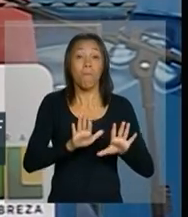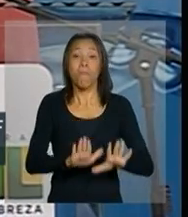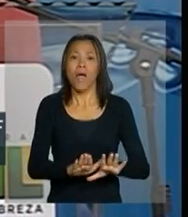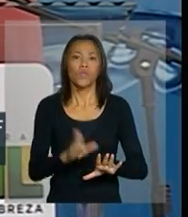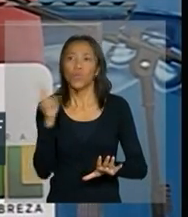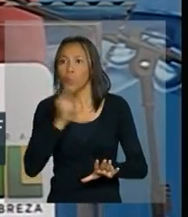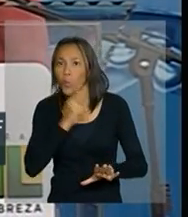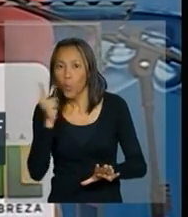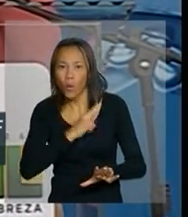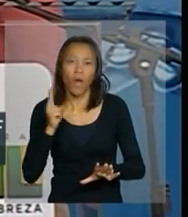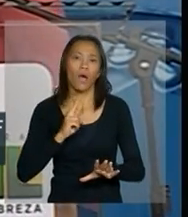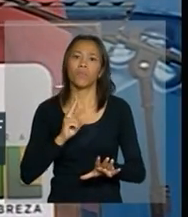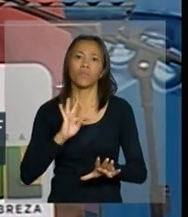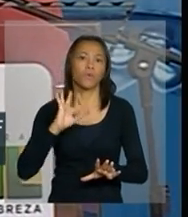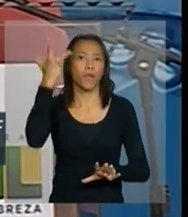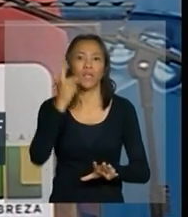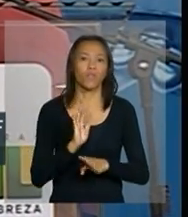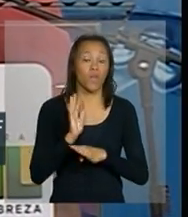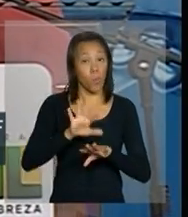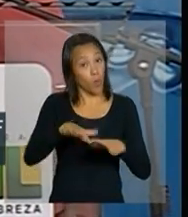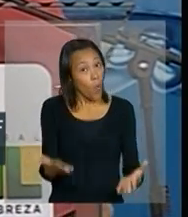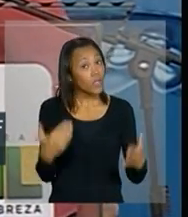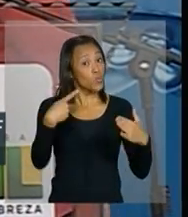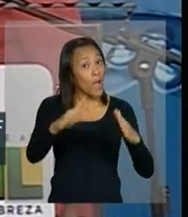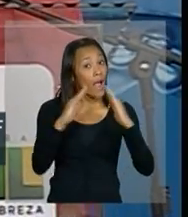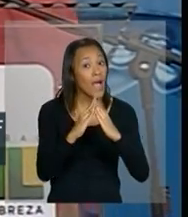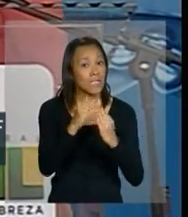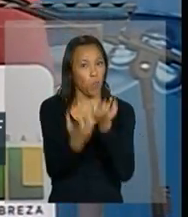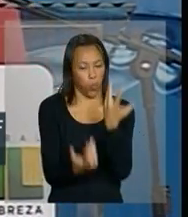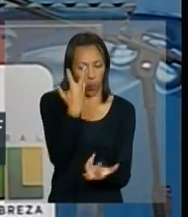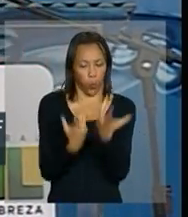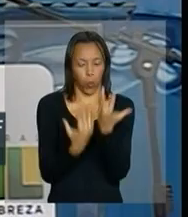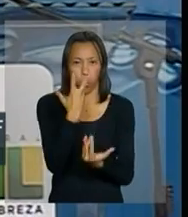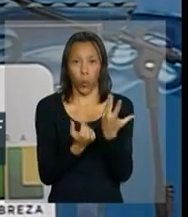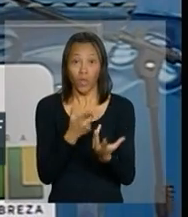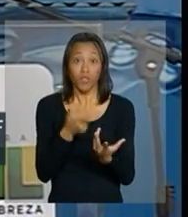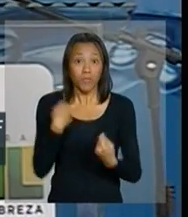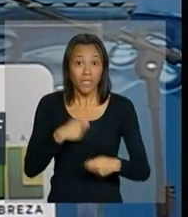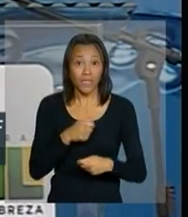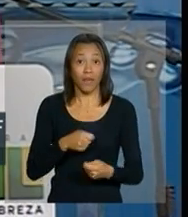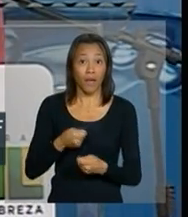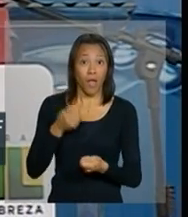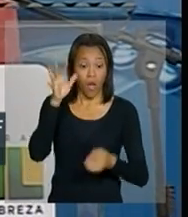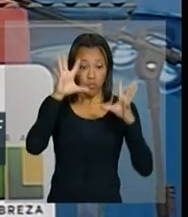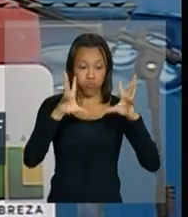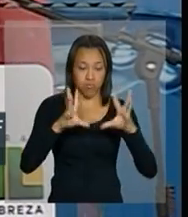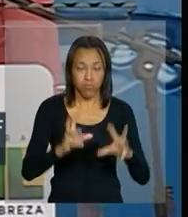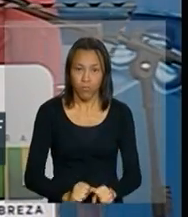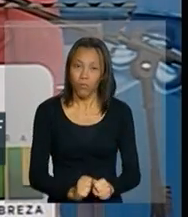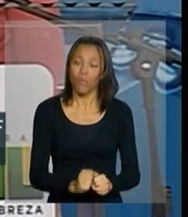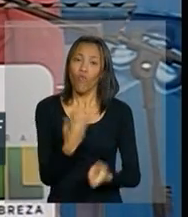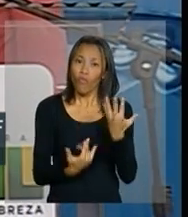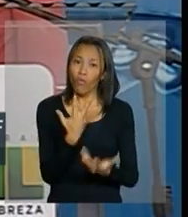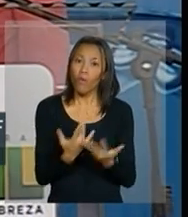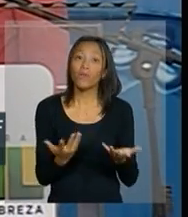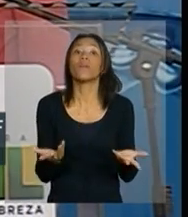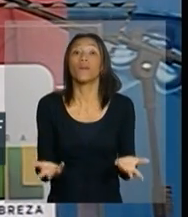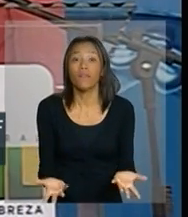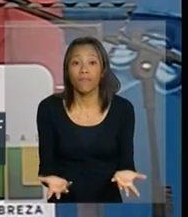emergência. Porque quando sua casa está pegando fogo, você tem de apagar o fogo. E aí,